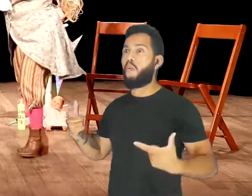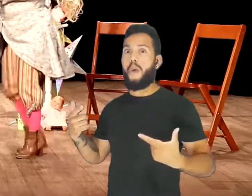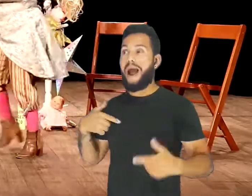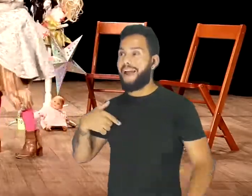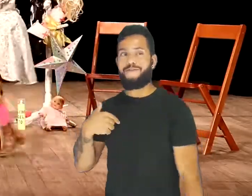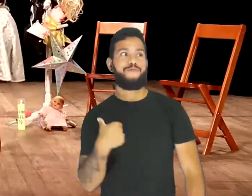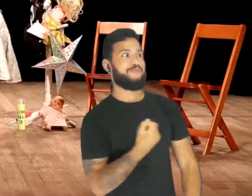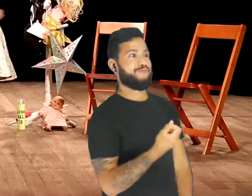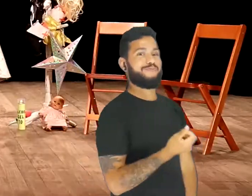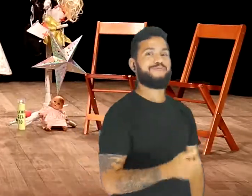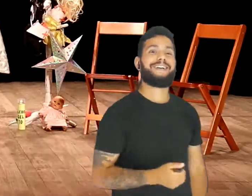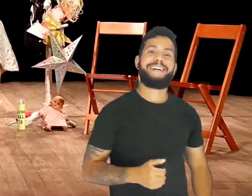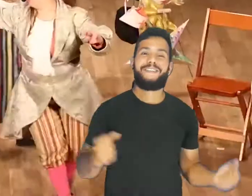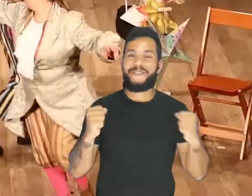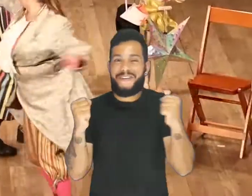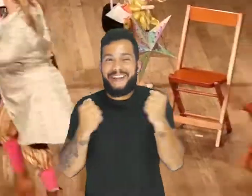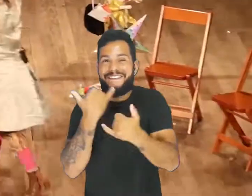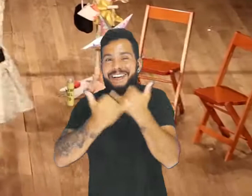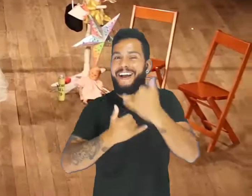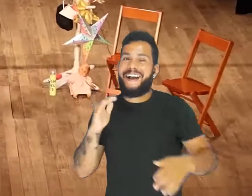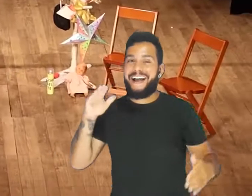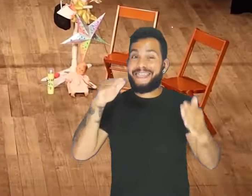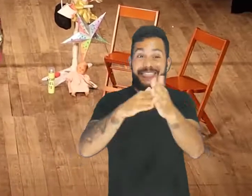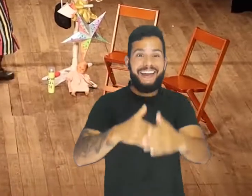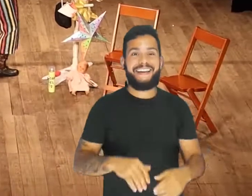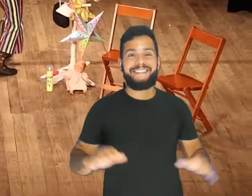Gente! Ai, eu adorei! Tchau. Brincar, pra onde é que eu vou? Vou voltar lá!